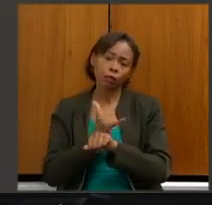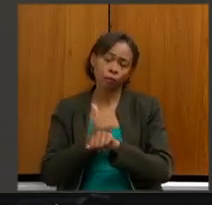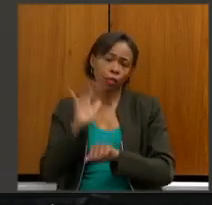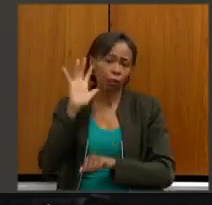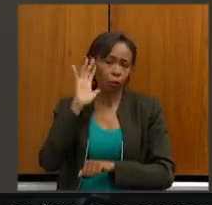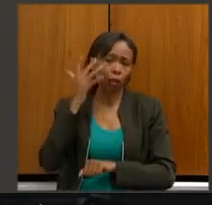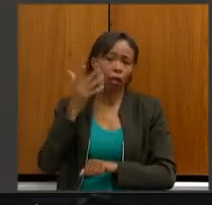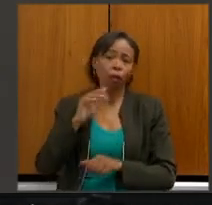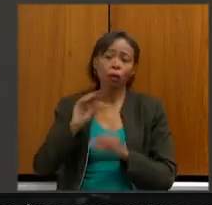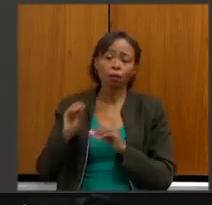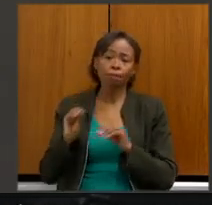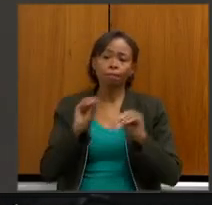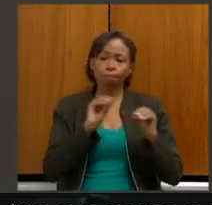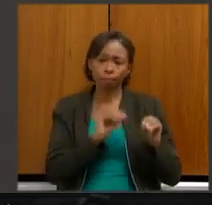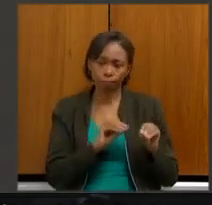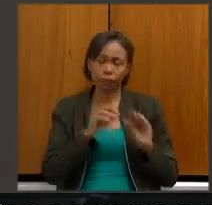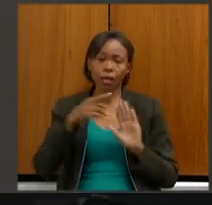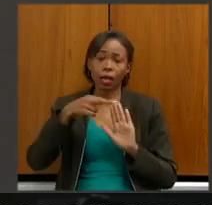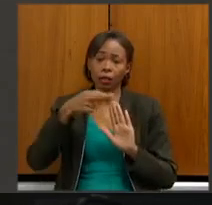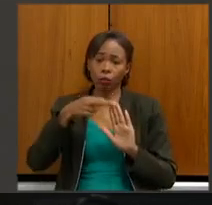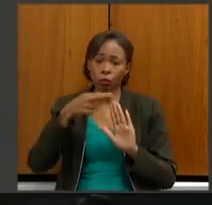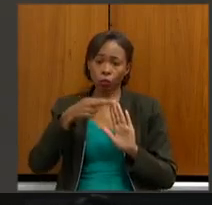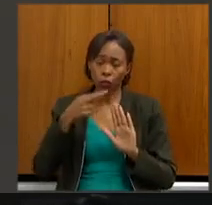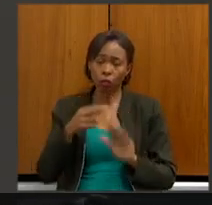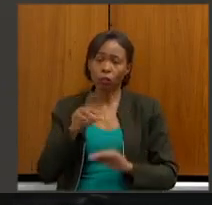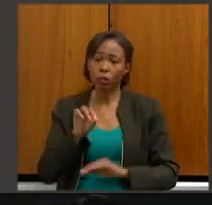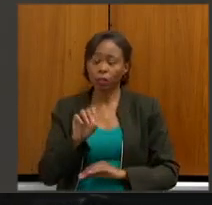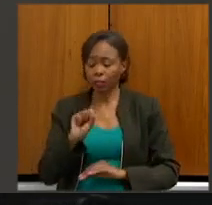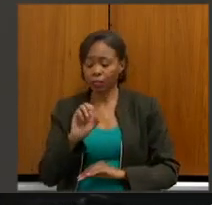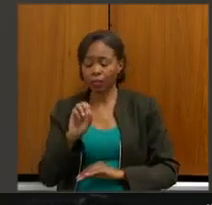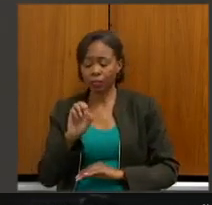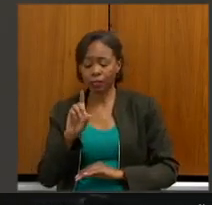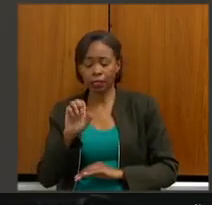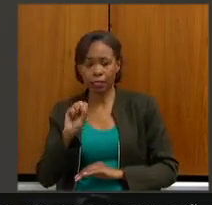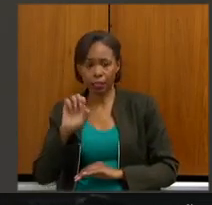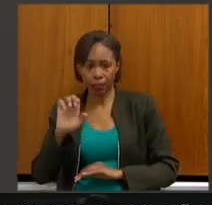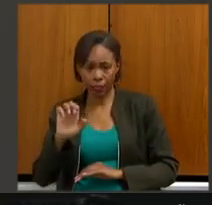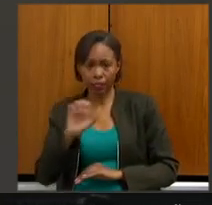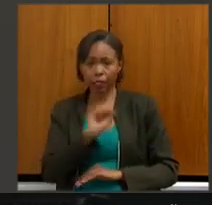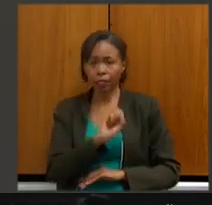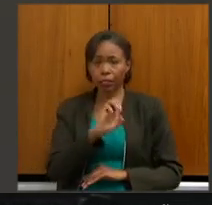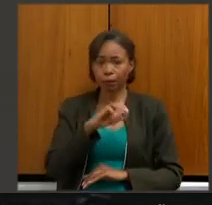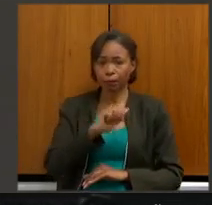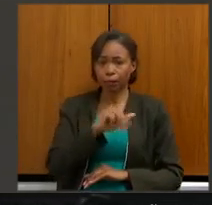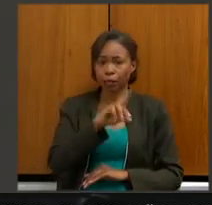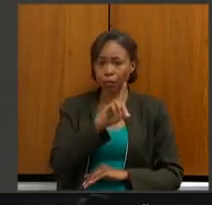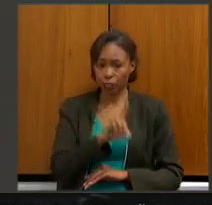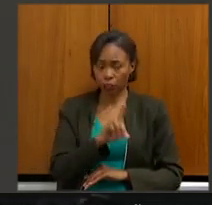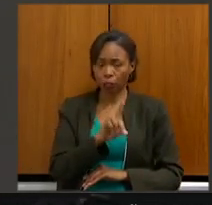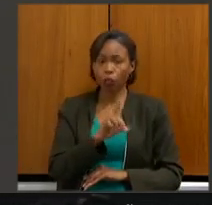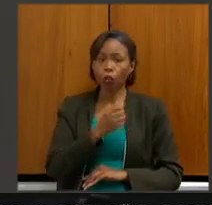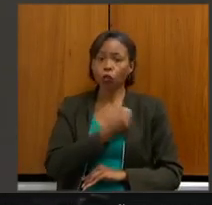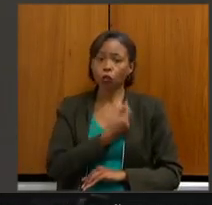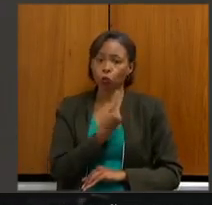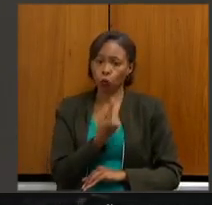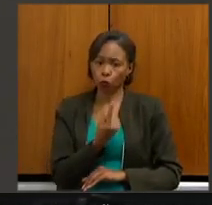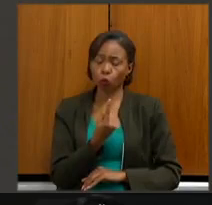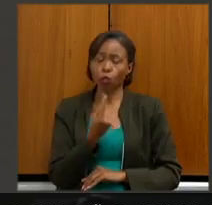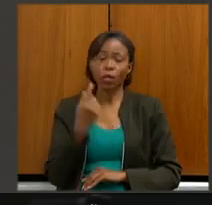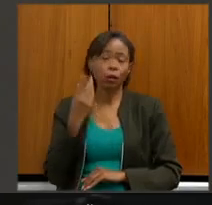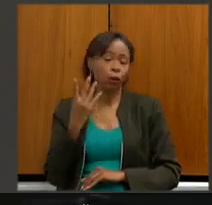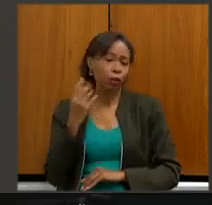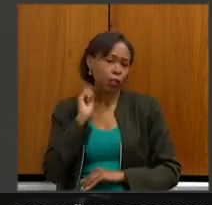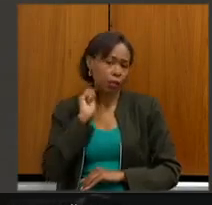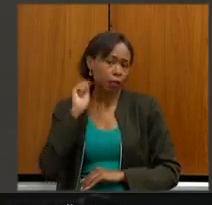da revogação da resolução conjunta fezes imagina número um de quatro de abril de2007 e dois que